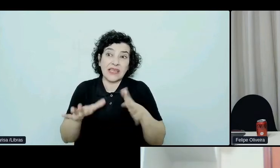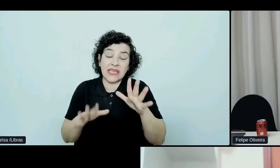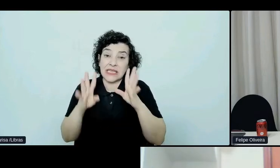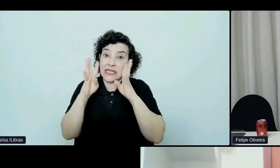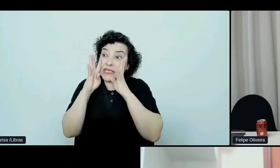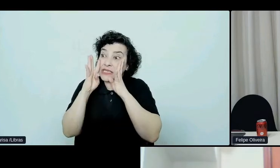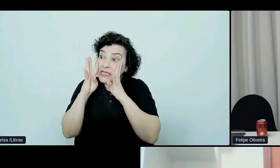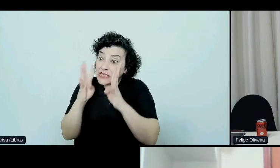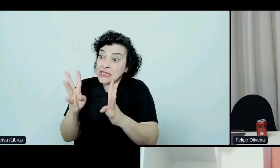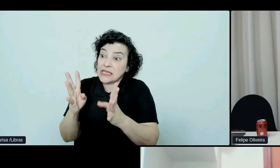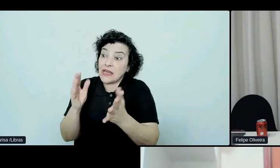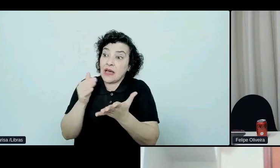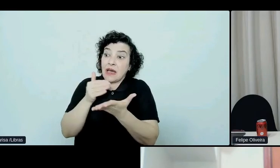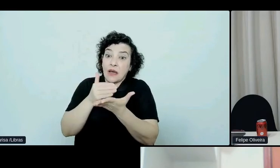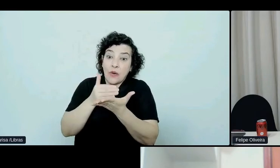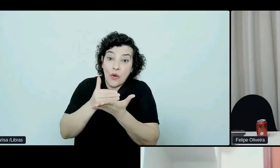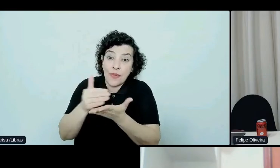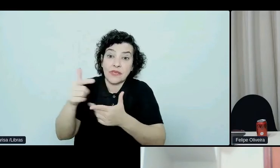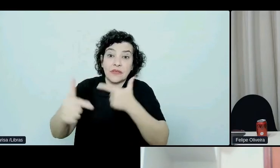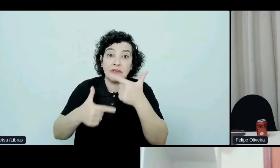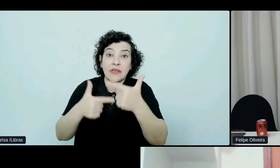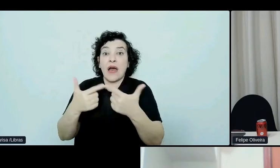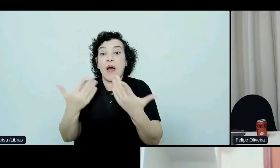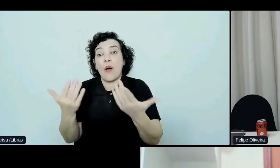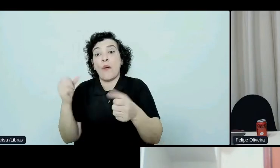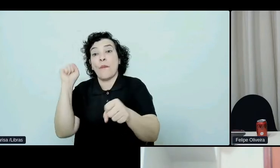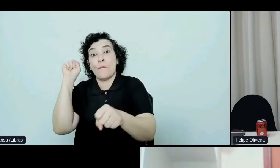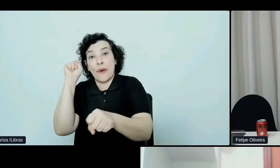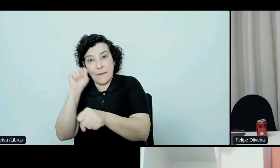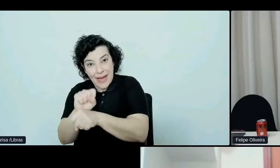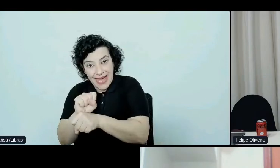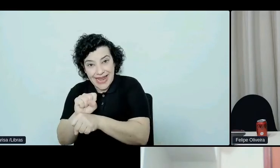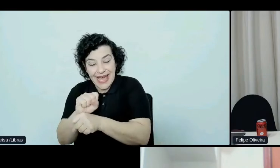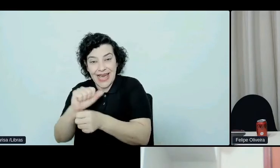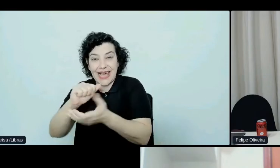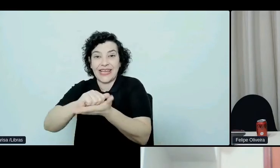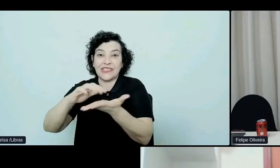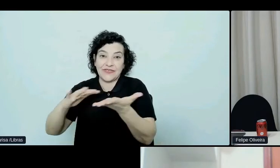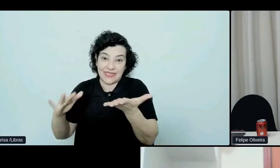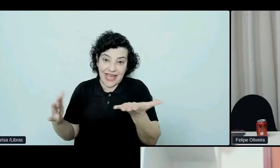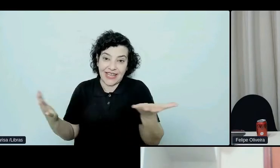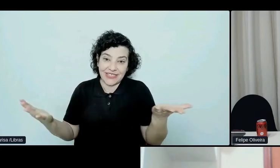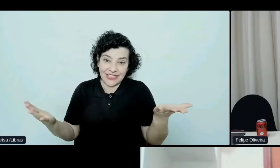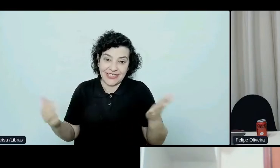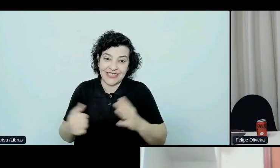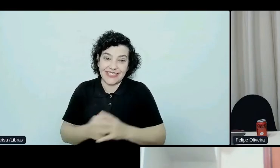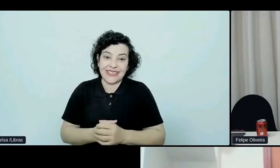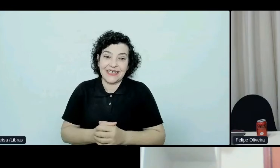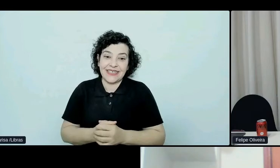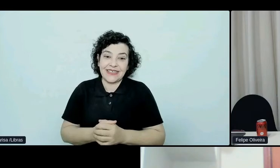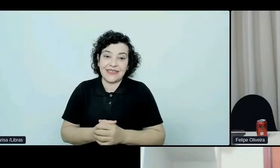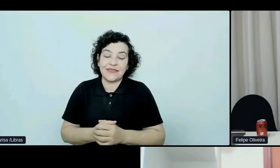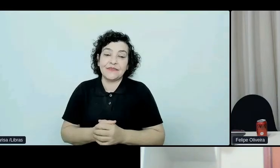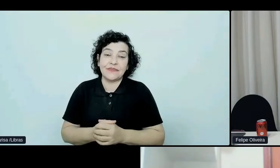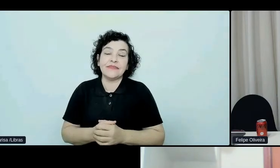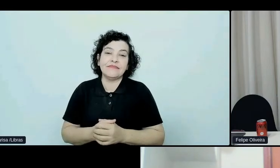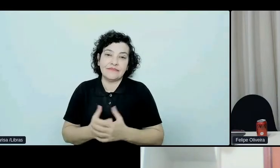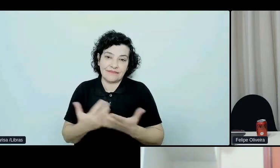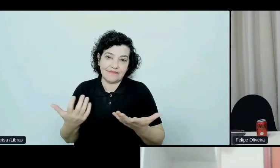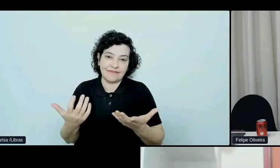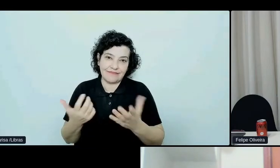mais suporte para as pessoas? Porque a gente sabe, por exemplo, o autista, ainda mais o autista que tem TDAH, né, tem